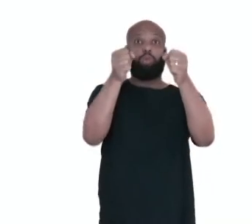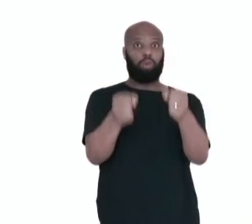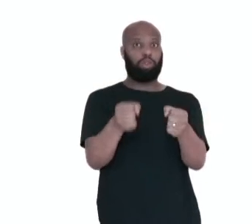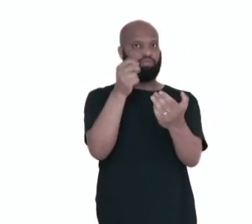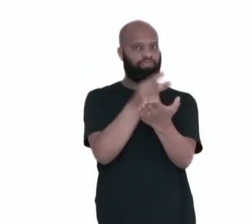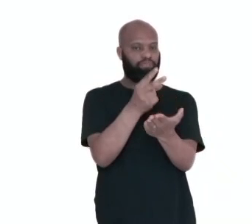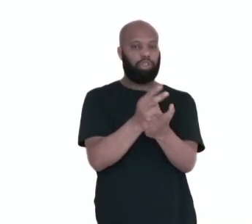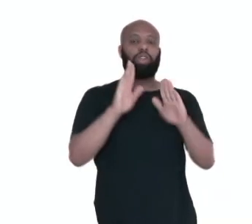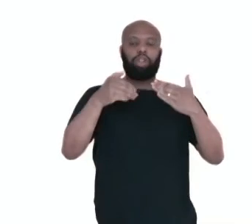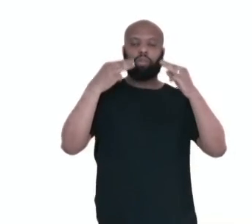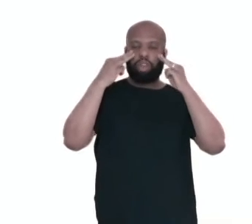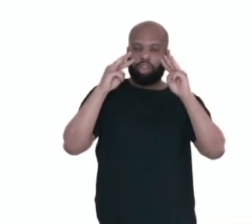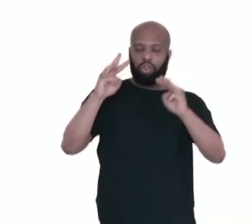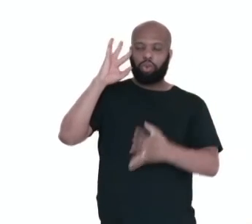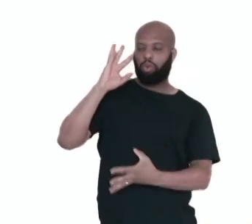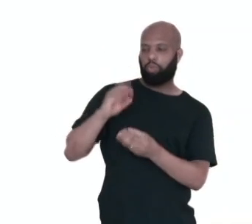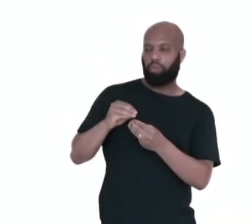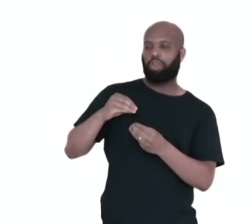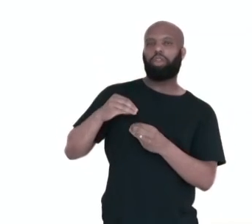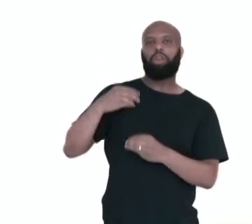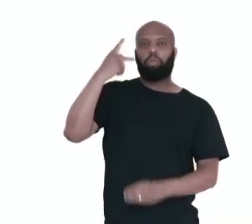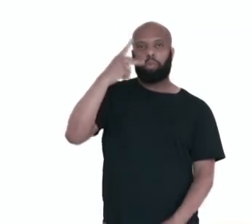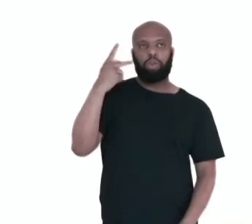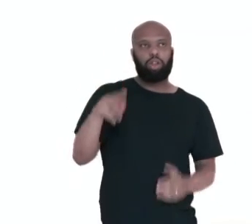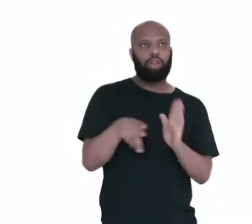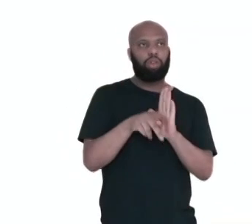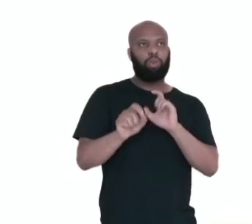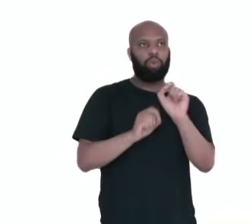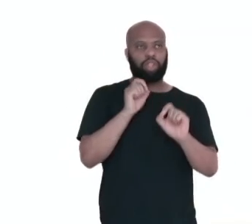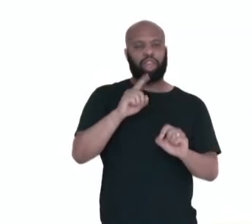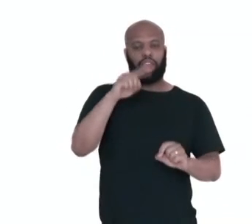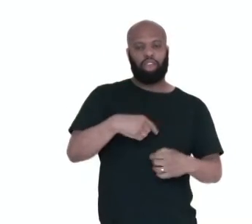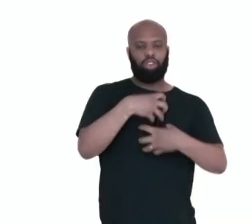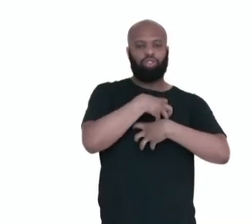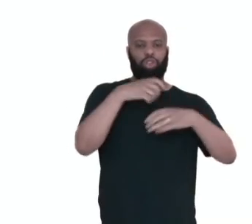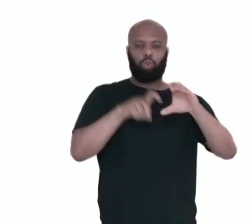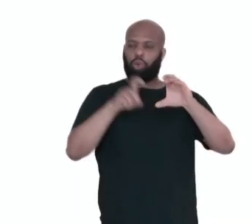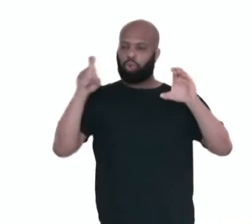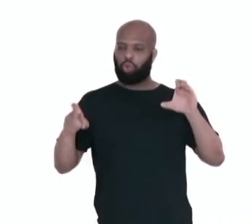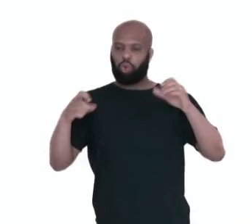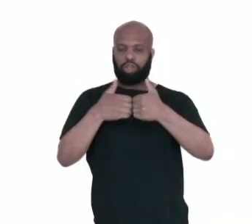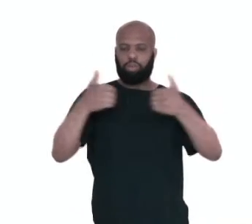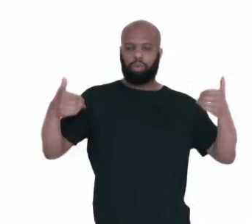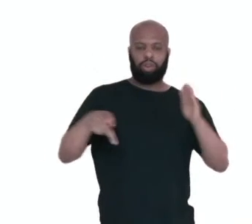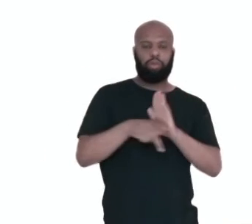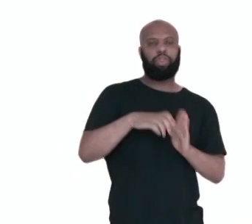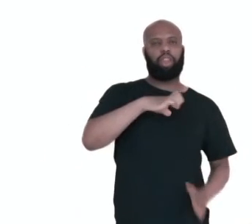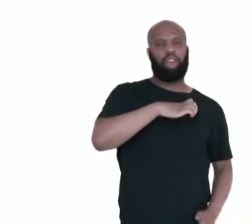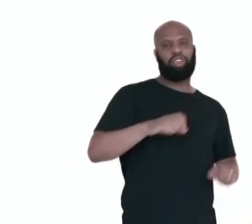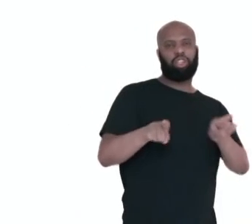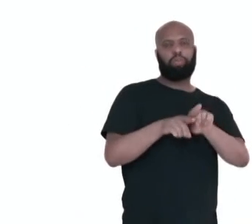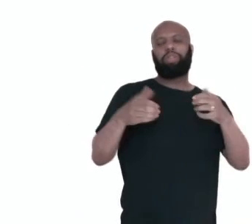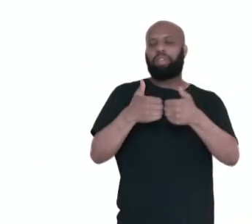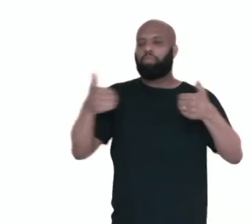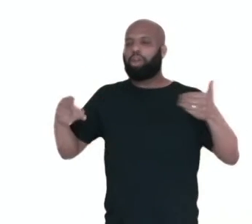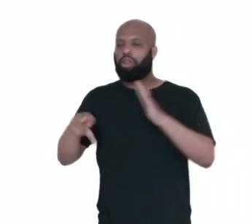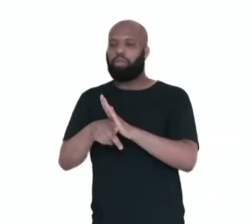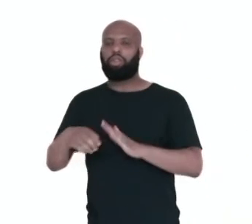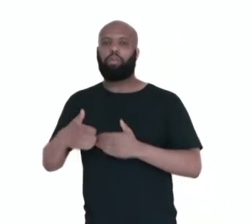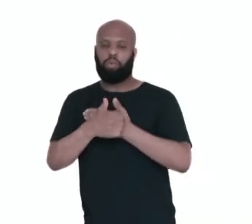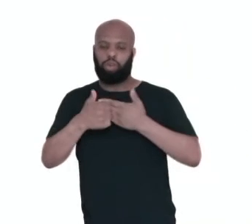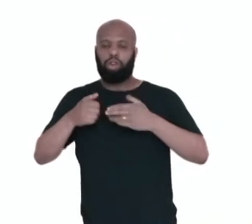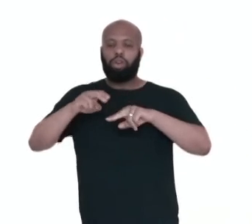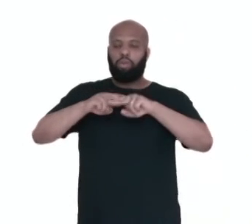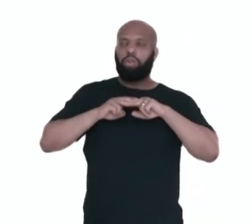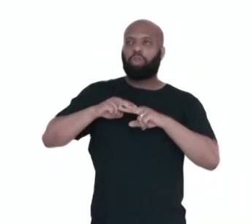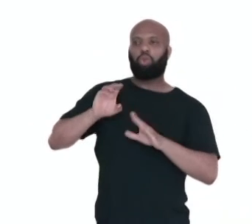poder. Maquiavel entende a política como categoria autônoma, separada da ética e da moral. Por isso, seu conceito